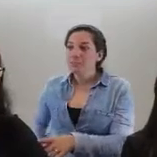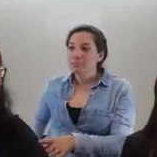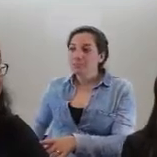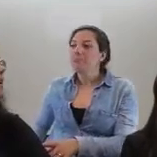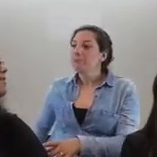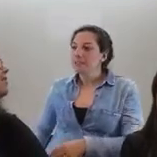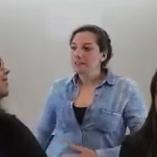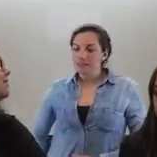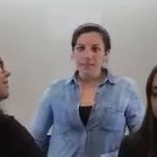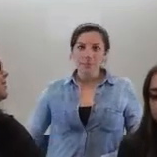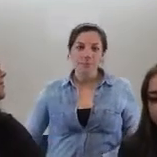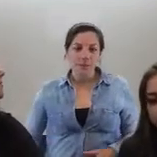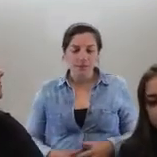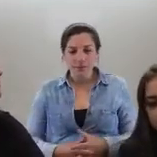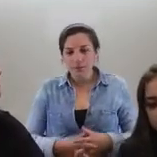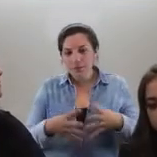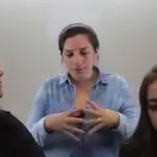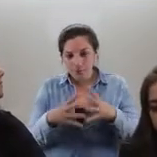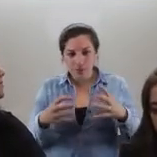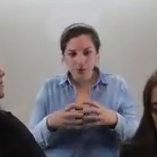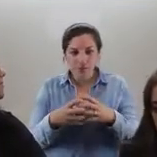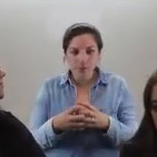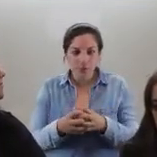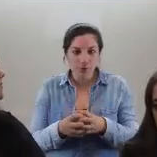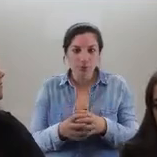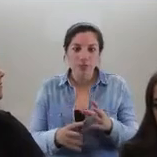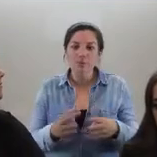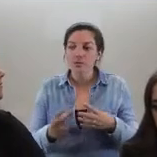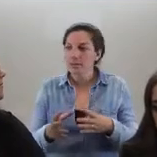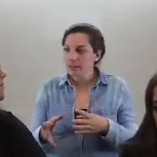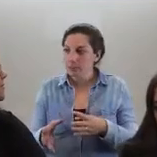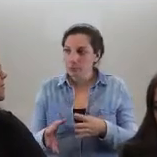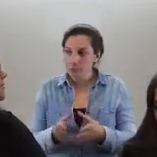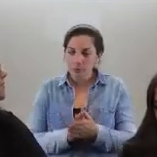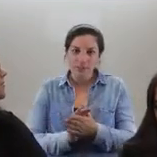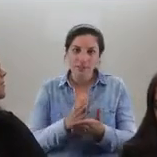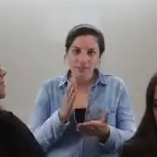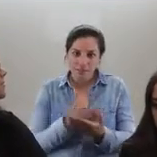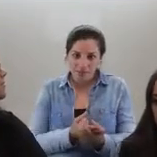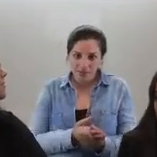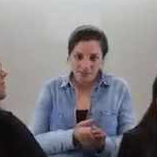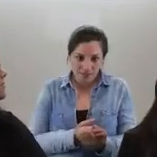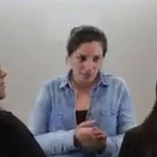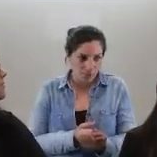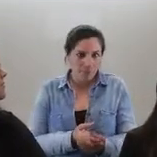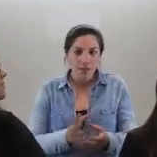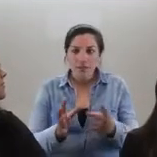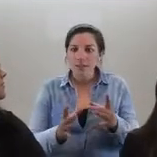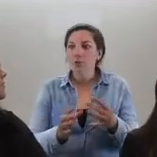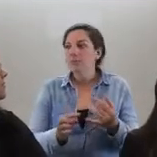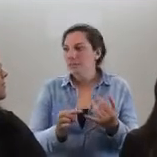verdade. essa ferramenta. Porque, não no sentido assim de uma dificuldade, mas se torna trabalhoso, porque eles têm as listas de